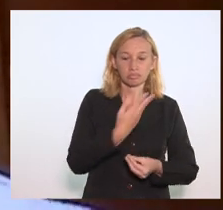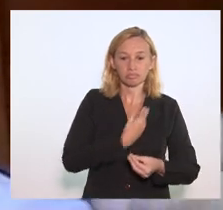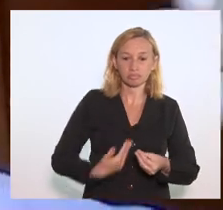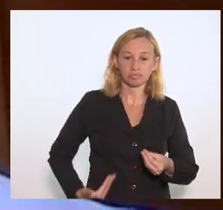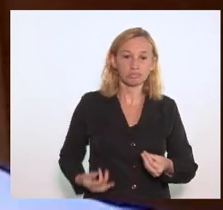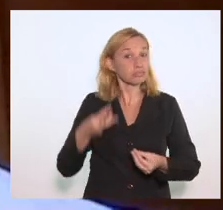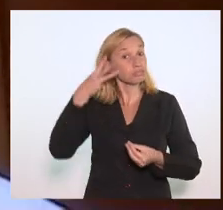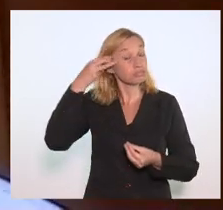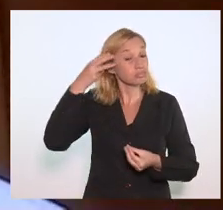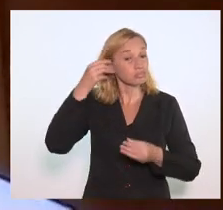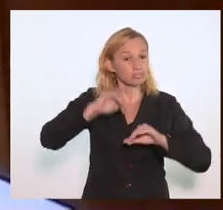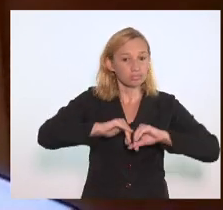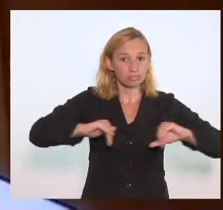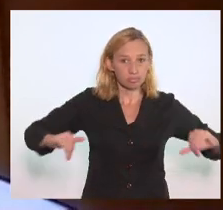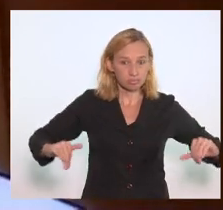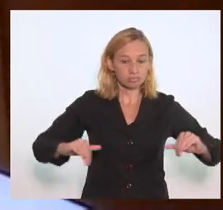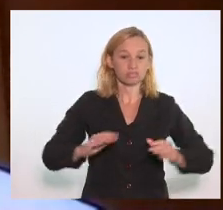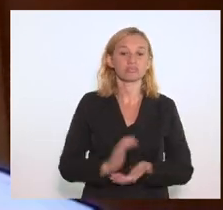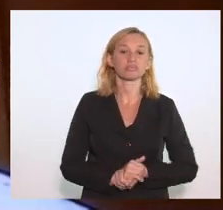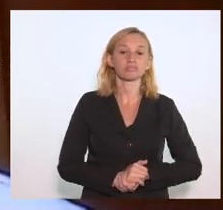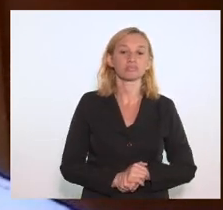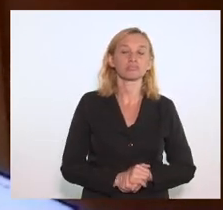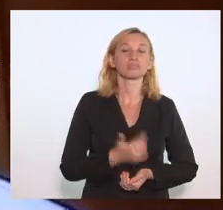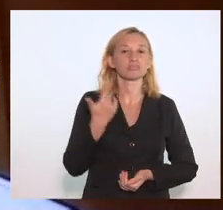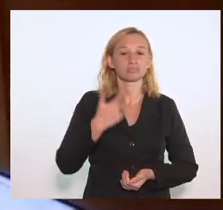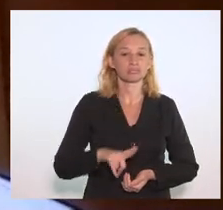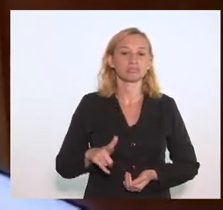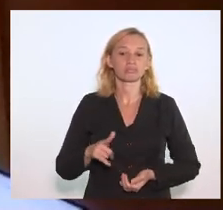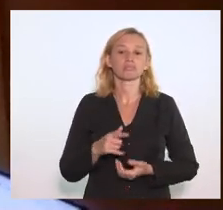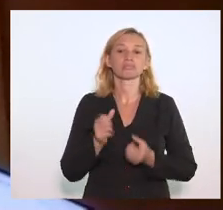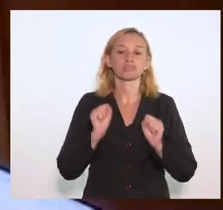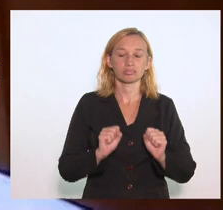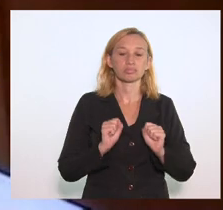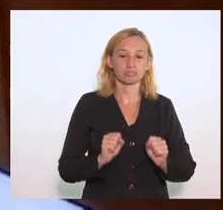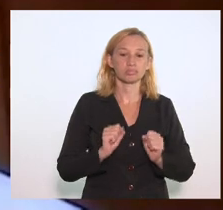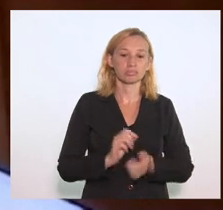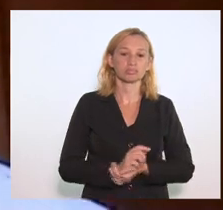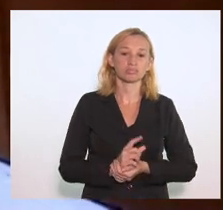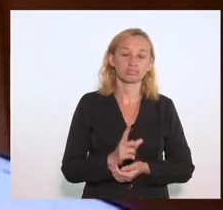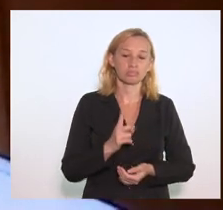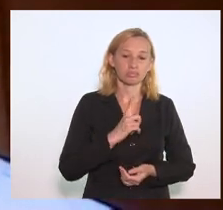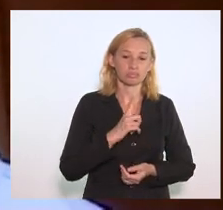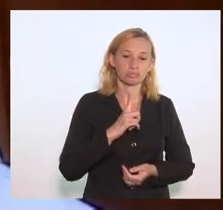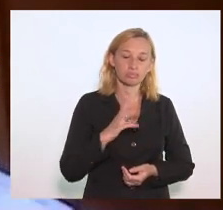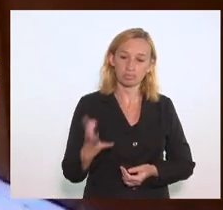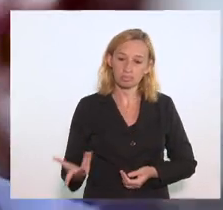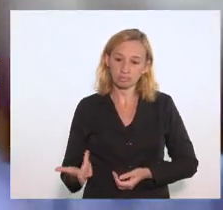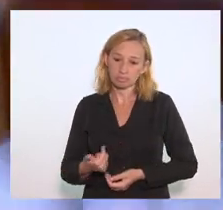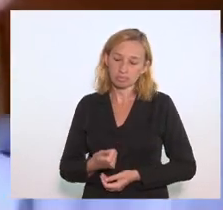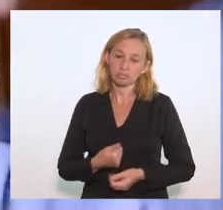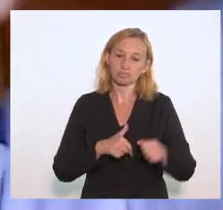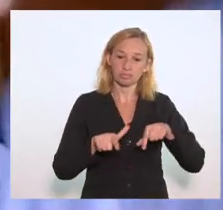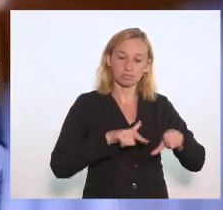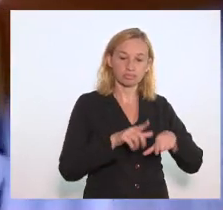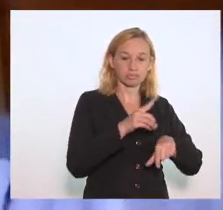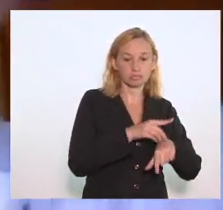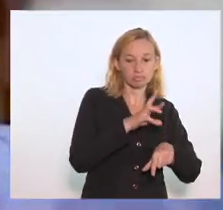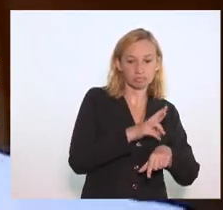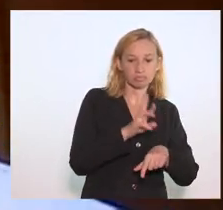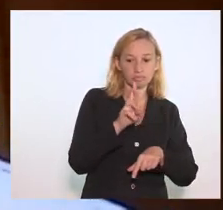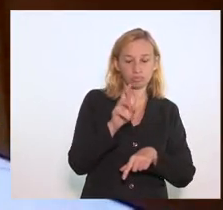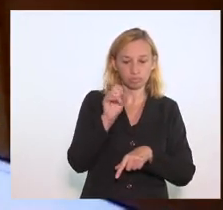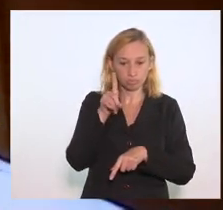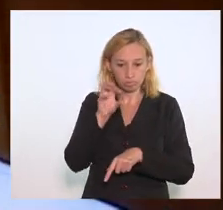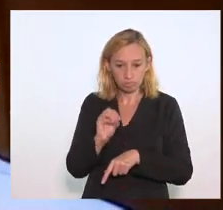Então, portanto, saudar mais uma vez que possamos contar com assessoramento qualificado do Dr. Rodrigo Lopes